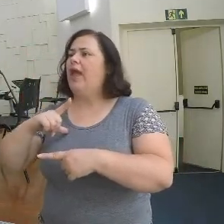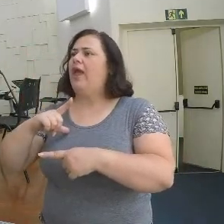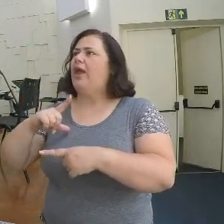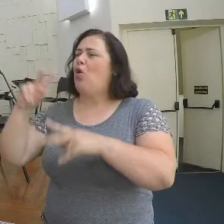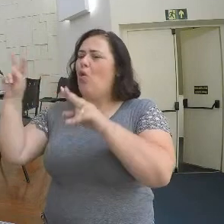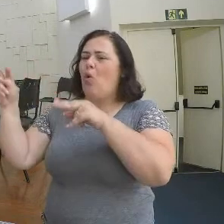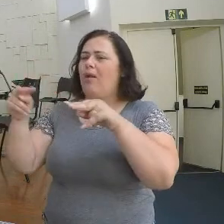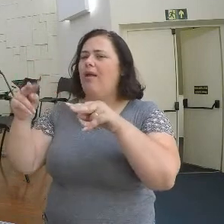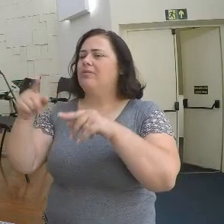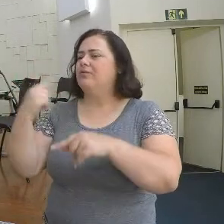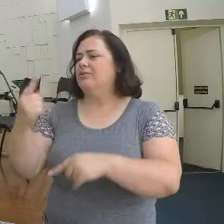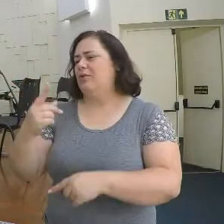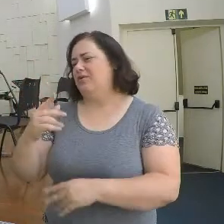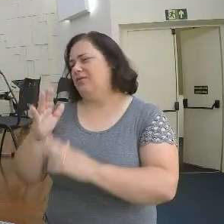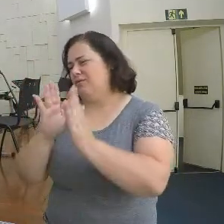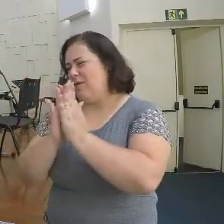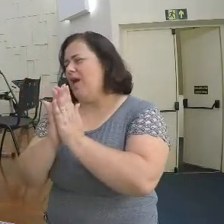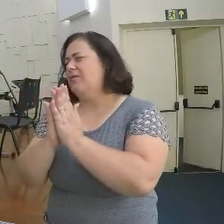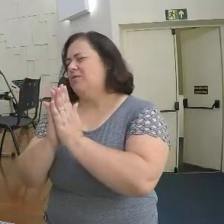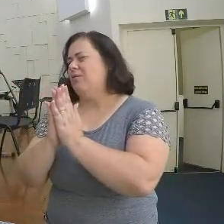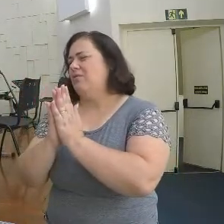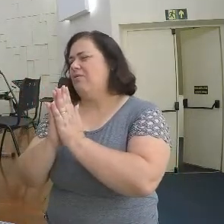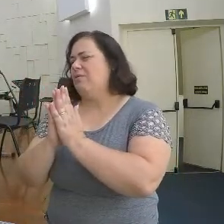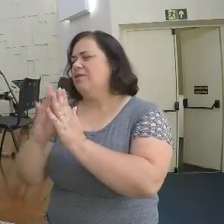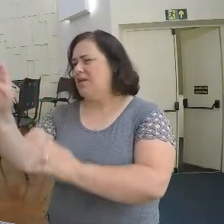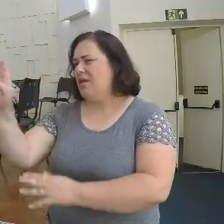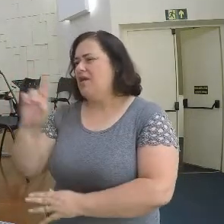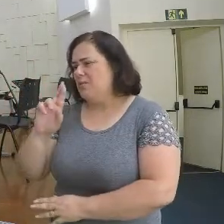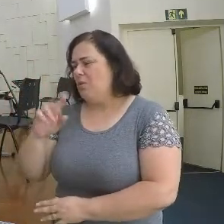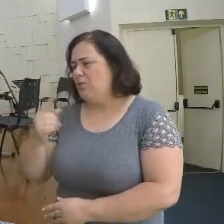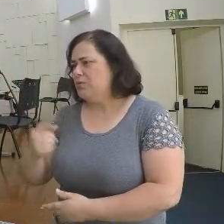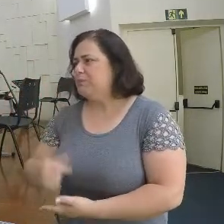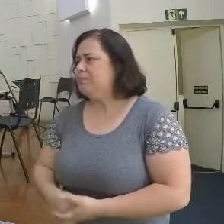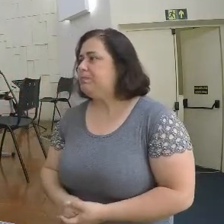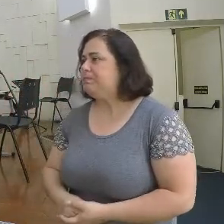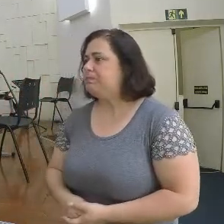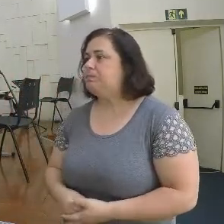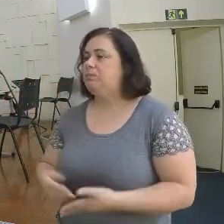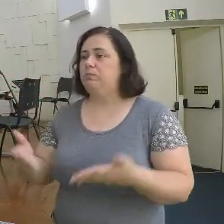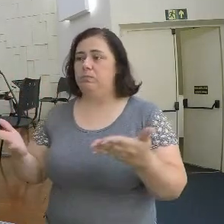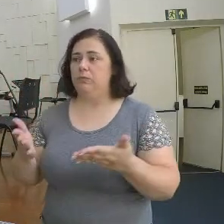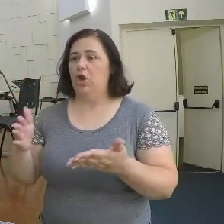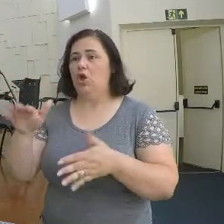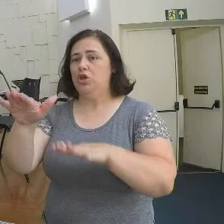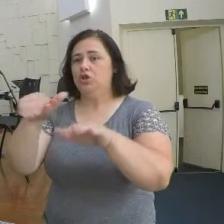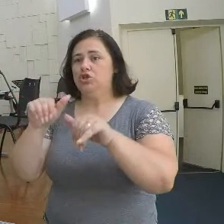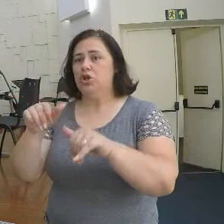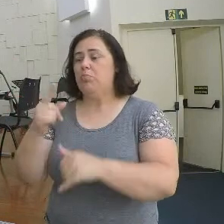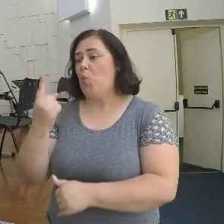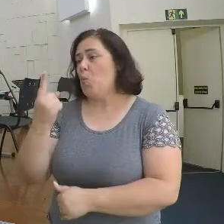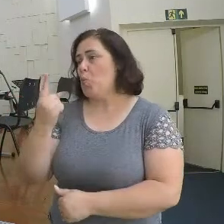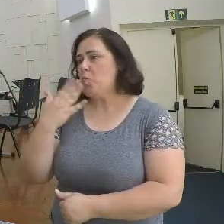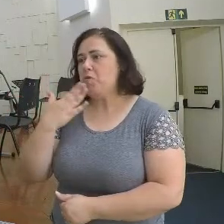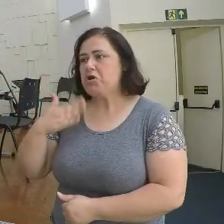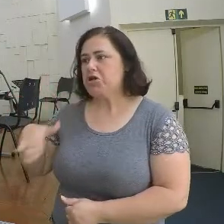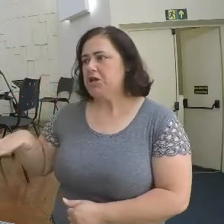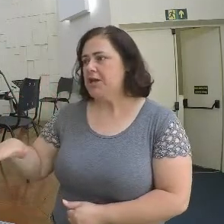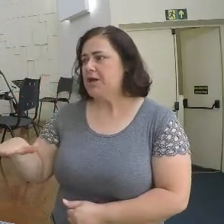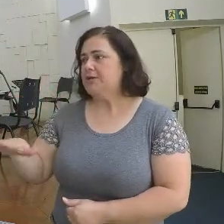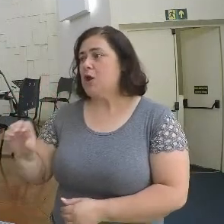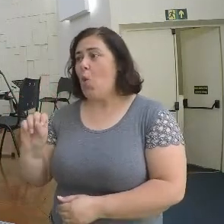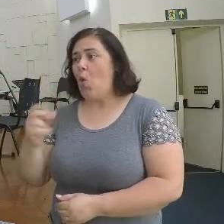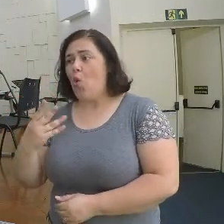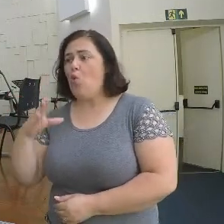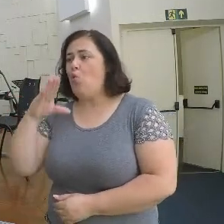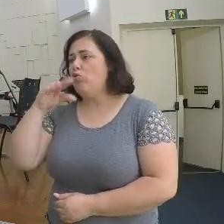dos idosos de nossa igreja, pela terceira idade da nossa igreja. Uma criança ou um junior que queira vir à frente, vem aqui. Enquanto